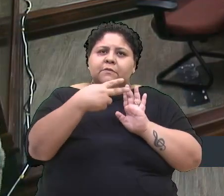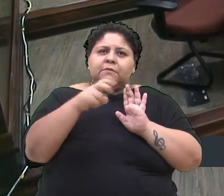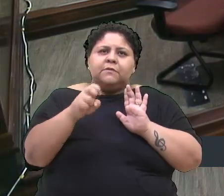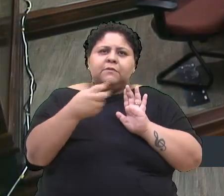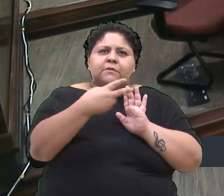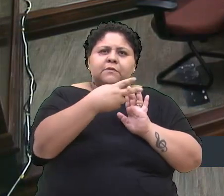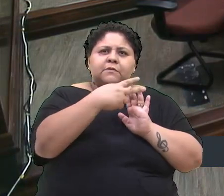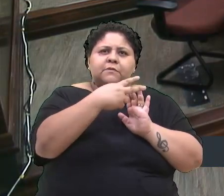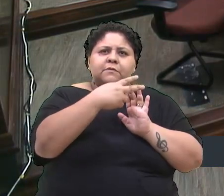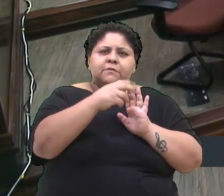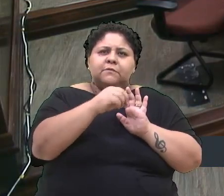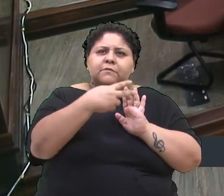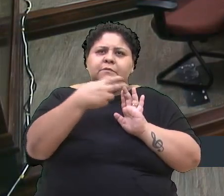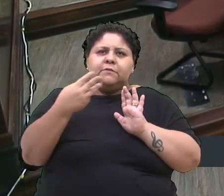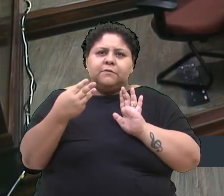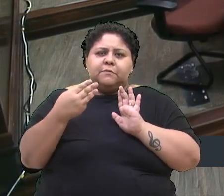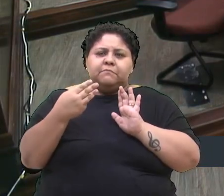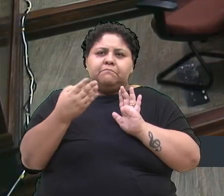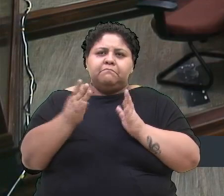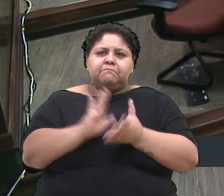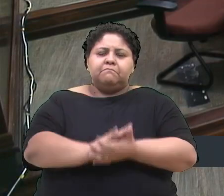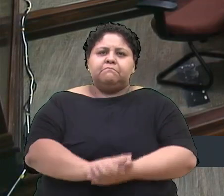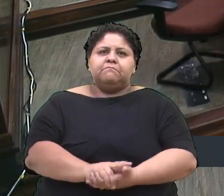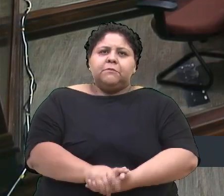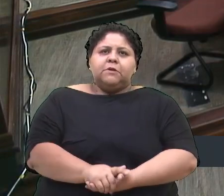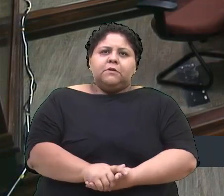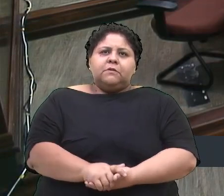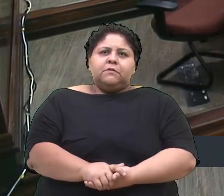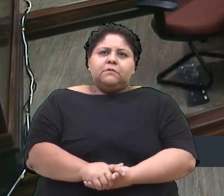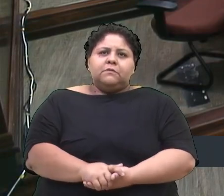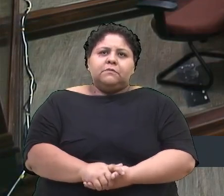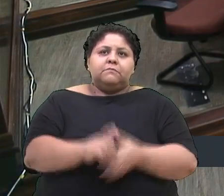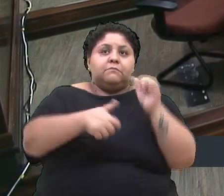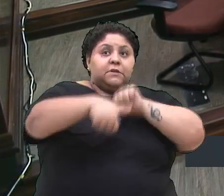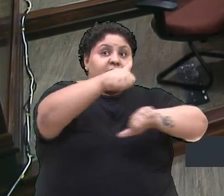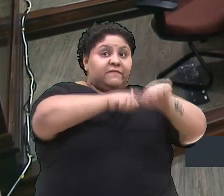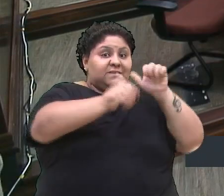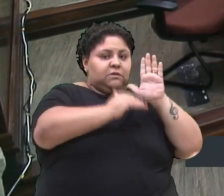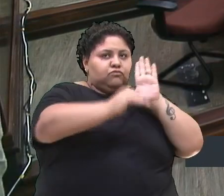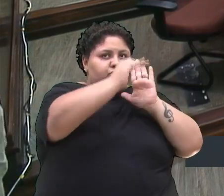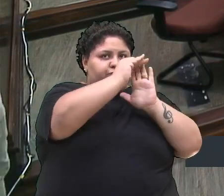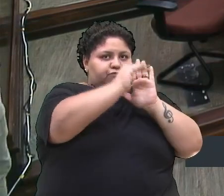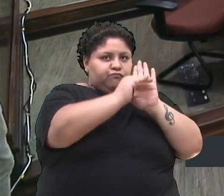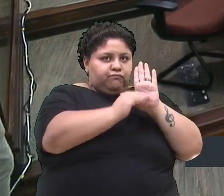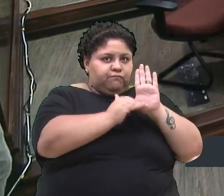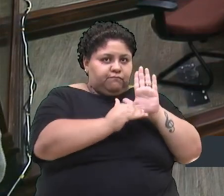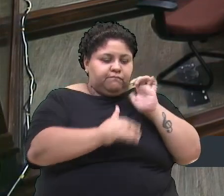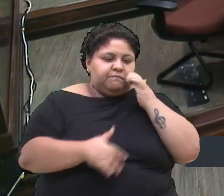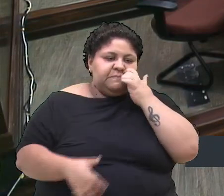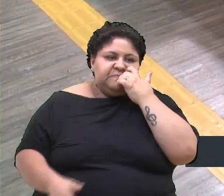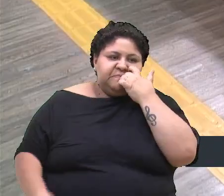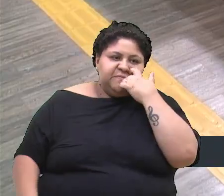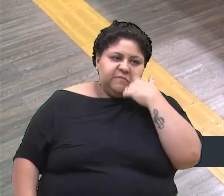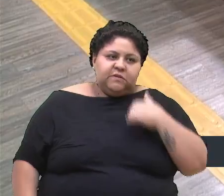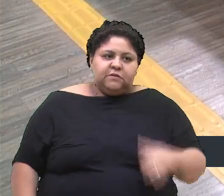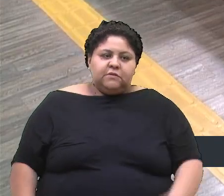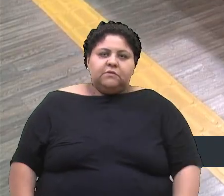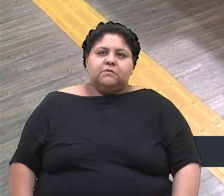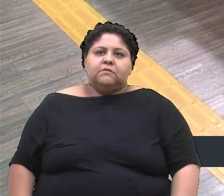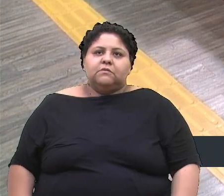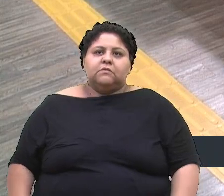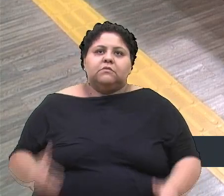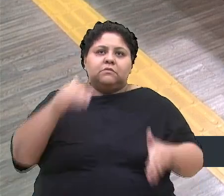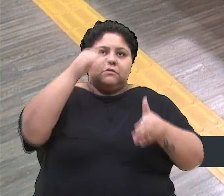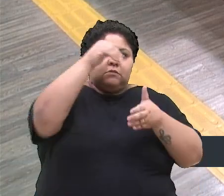presidente. Pois não. É o mesmo. Que é a inversão de pauta. Inversão de pauta. Vamos Projeto colocar em 5.